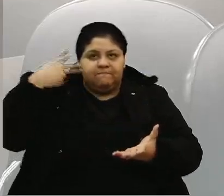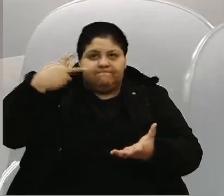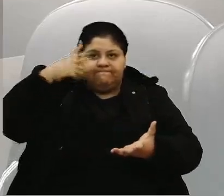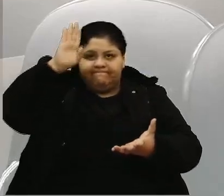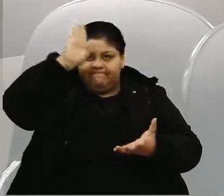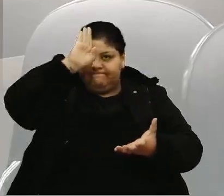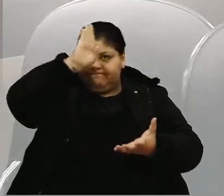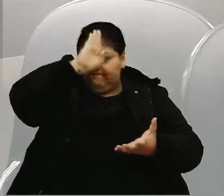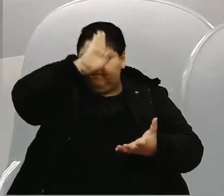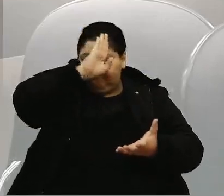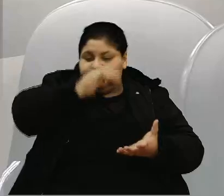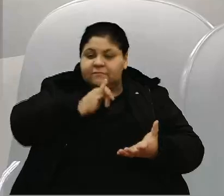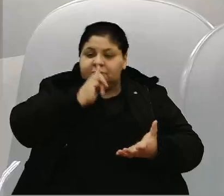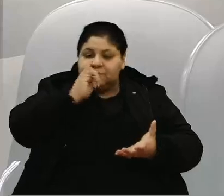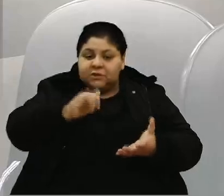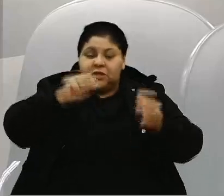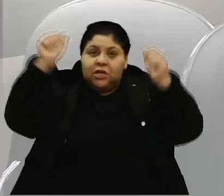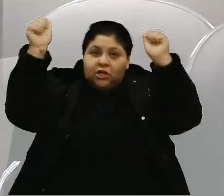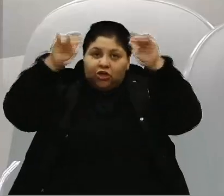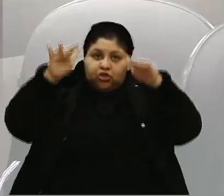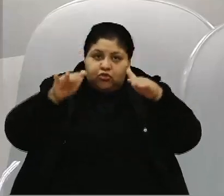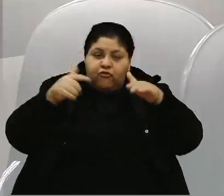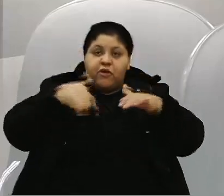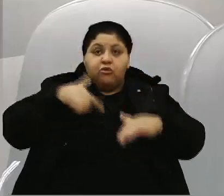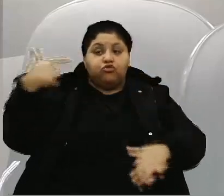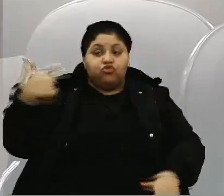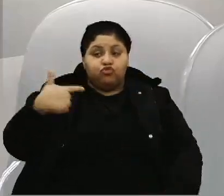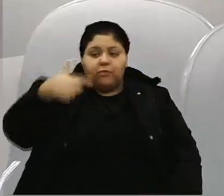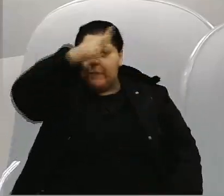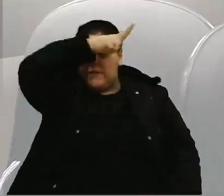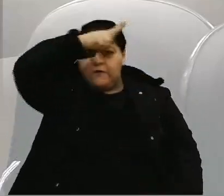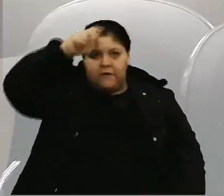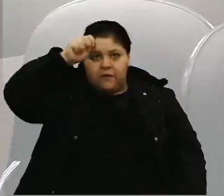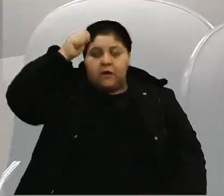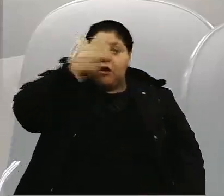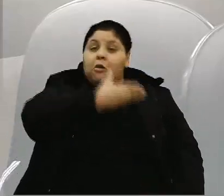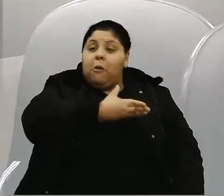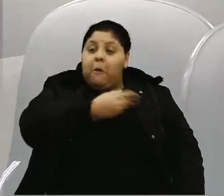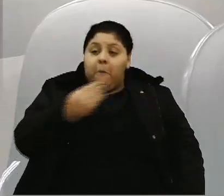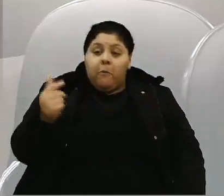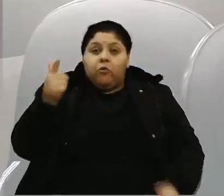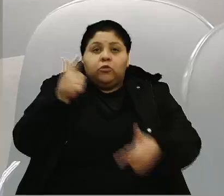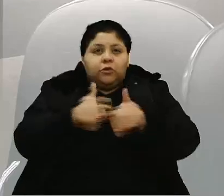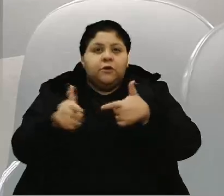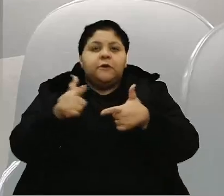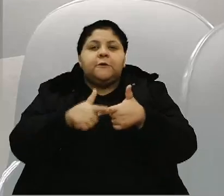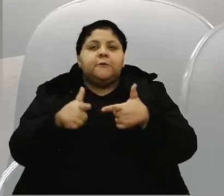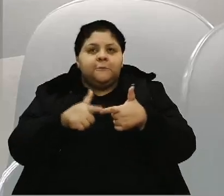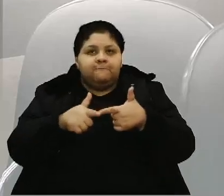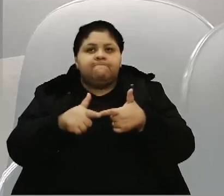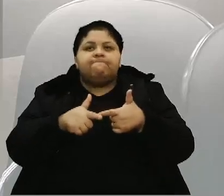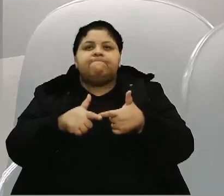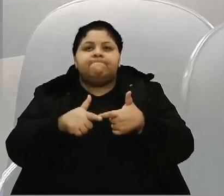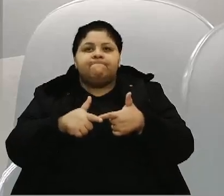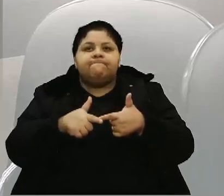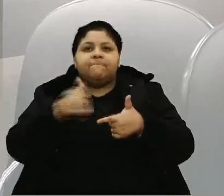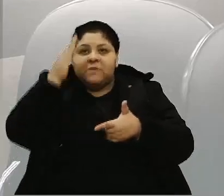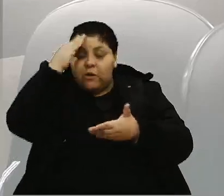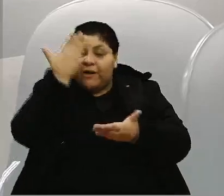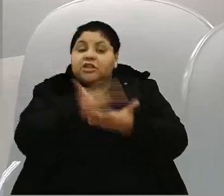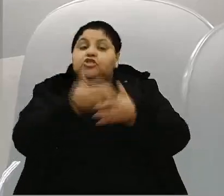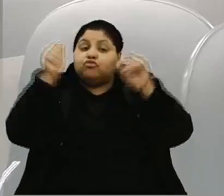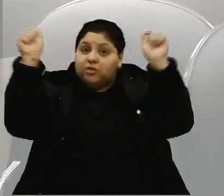falou anteontem que da chuva, eu fui subprefeito, muitos problemas eu atribuo sim à chuva porque eu fui